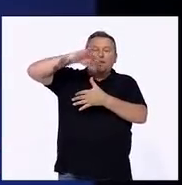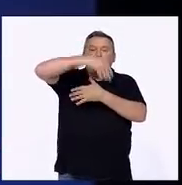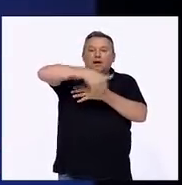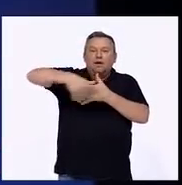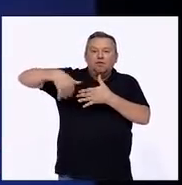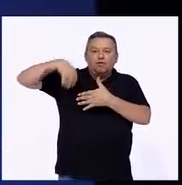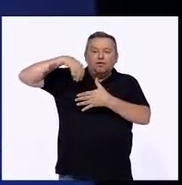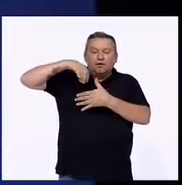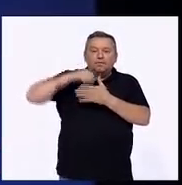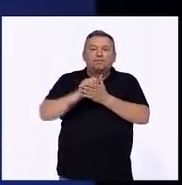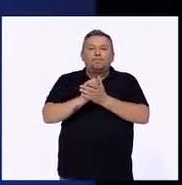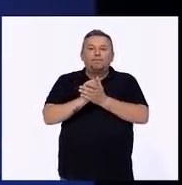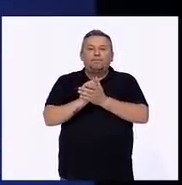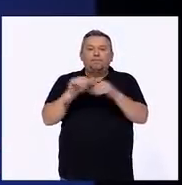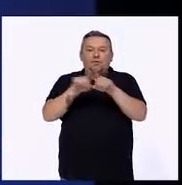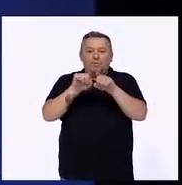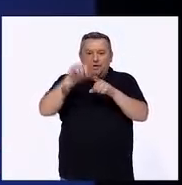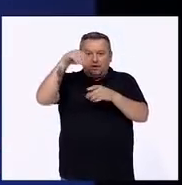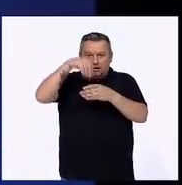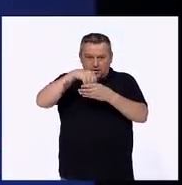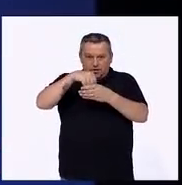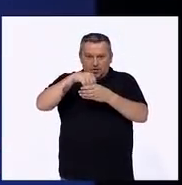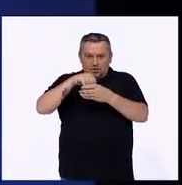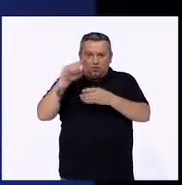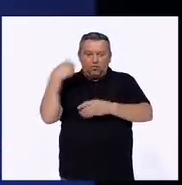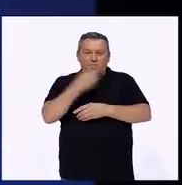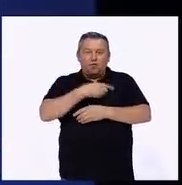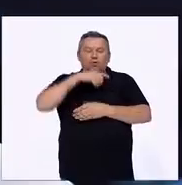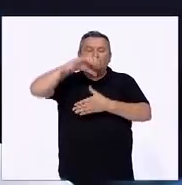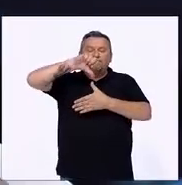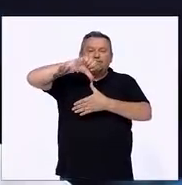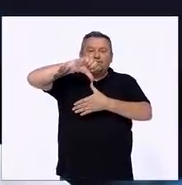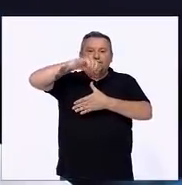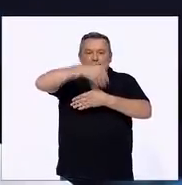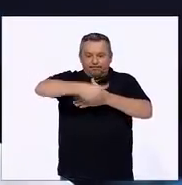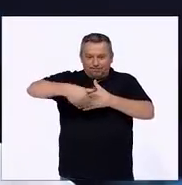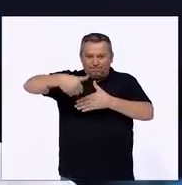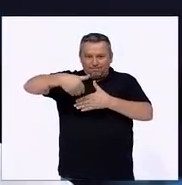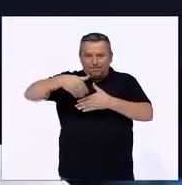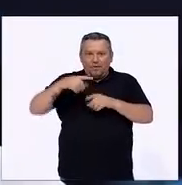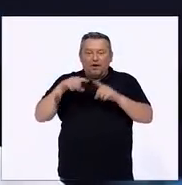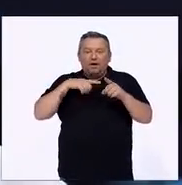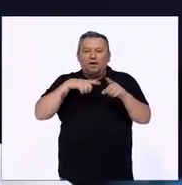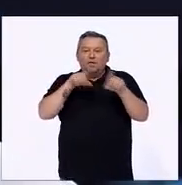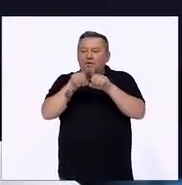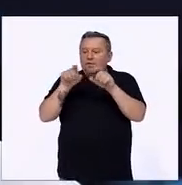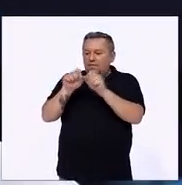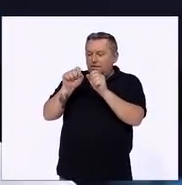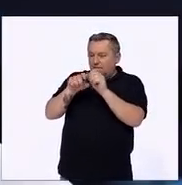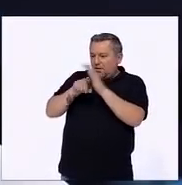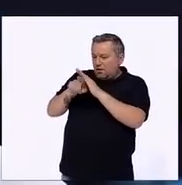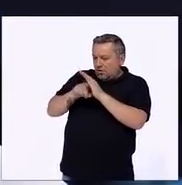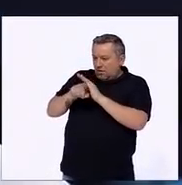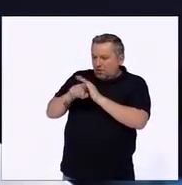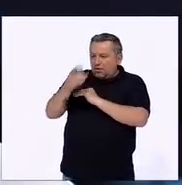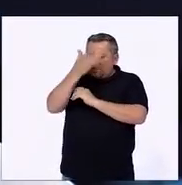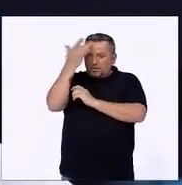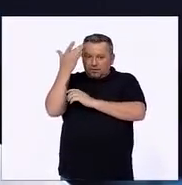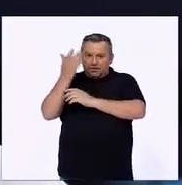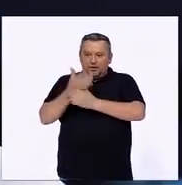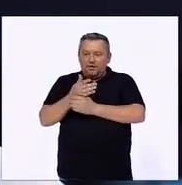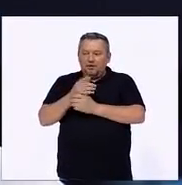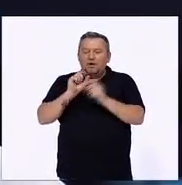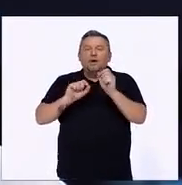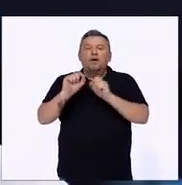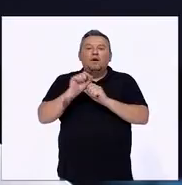nosso desenvolvimento serve a paz, aqui dentro e no nosso continente. Manuela, a gente tem uma última pergunta e a gente está fazendo a mesma pergunta para todos os candidatos,